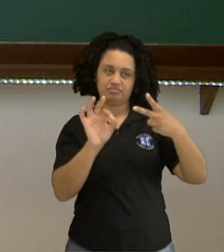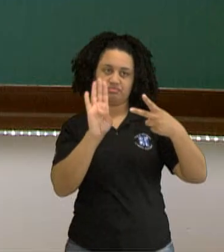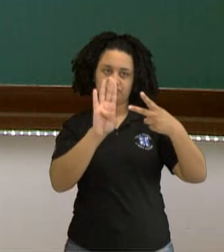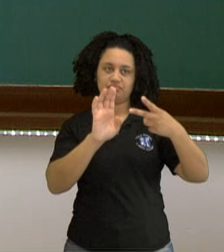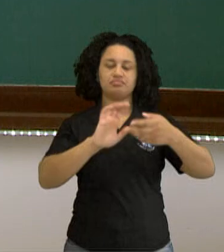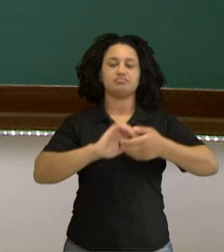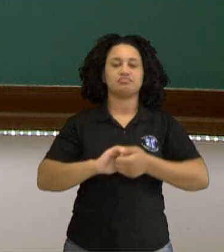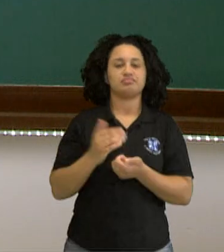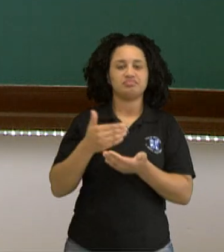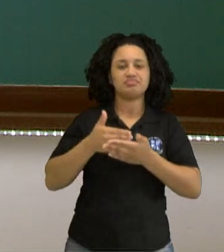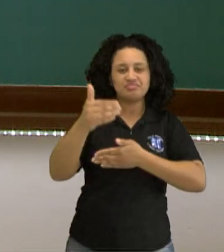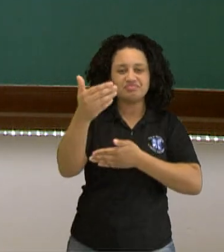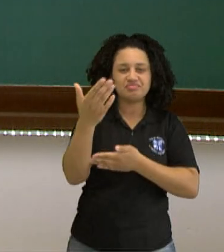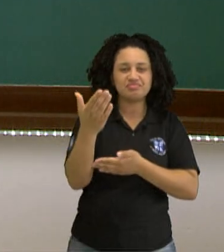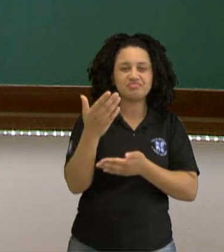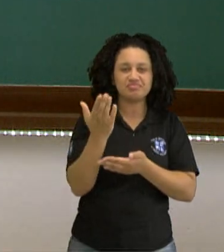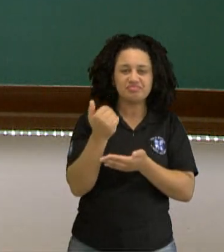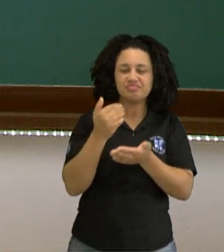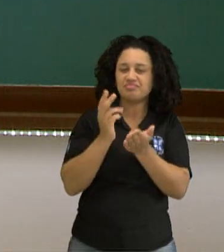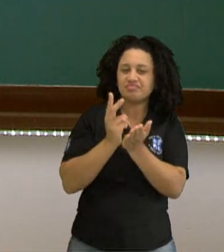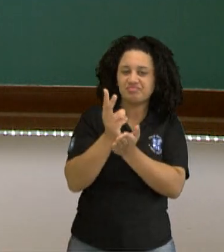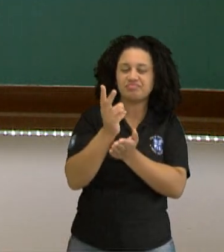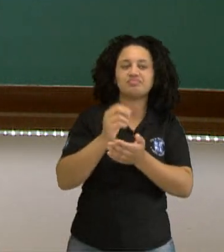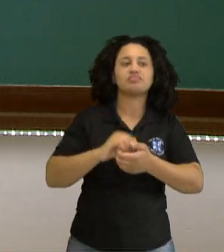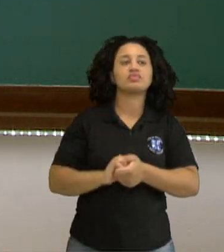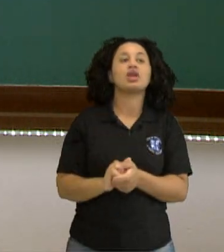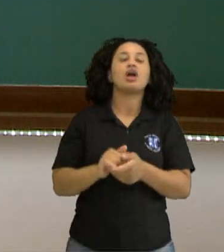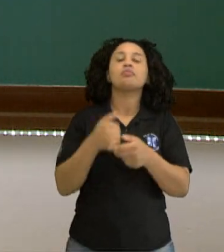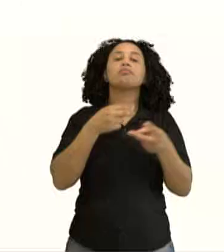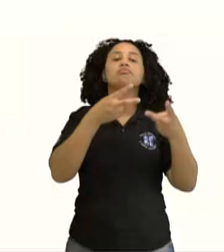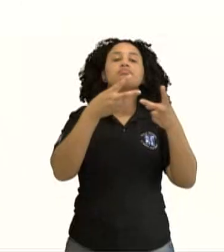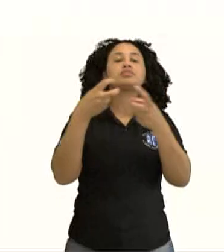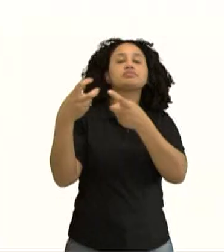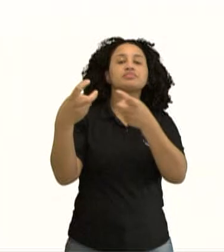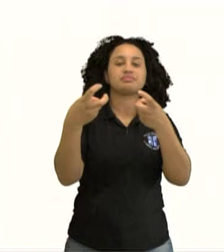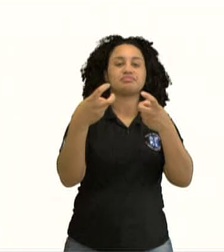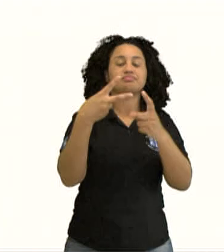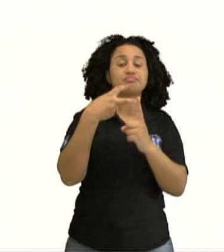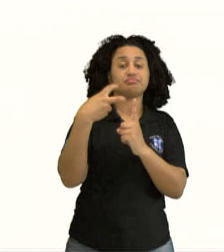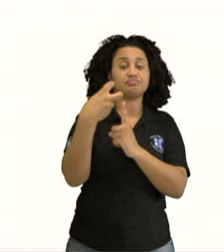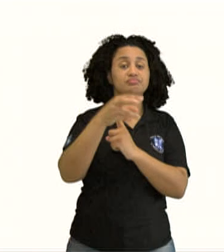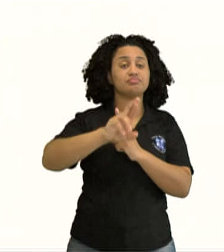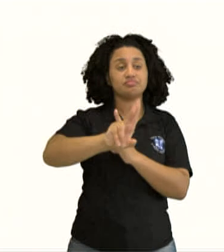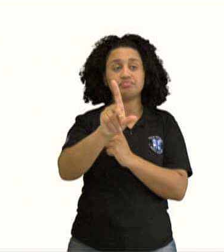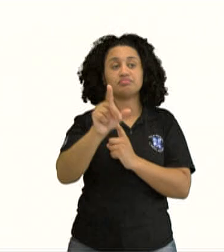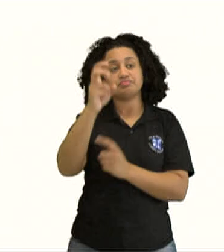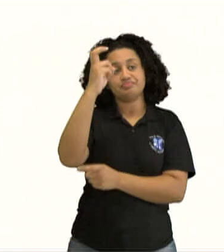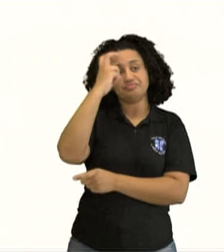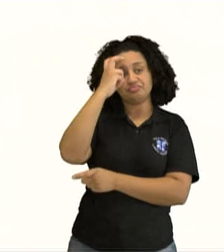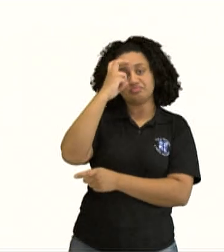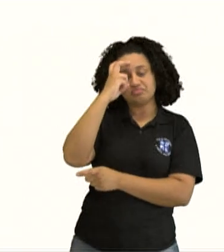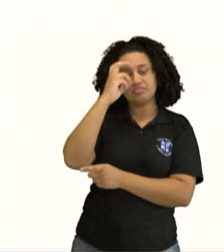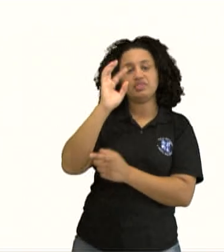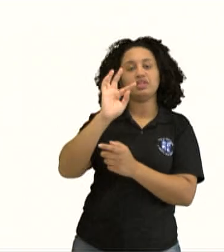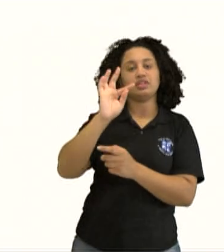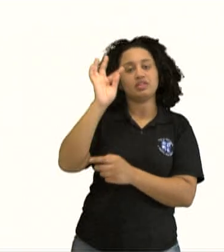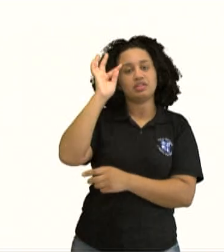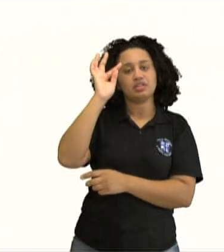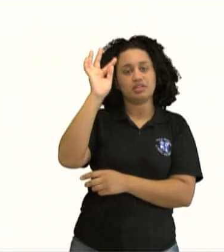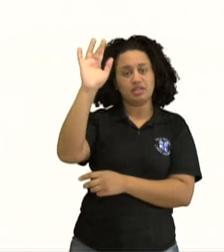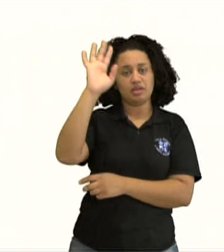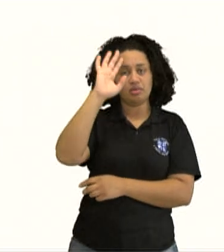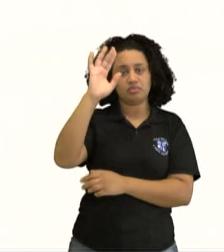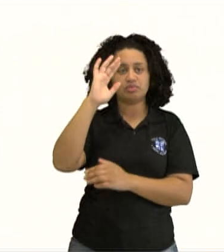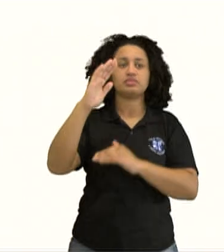comigo? Um novo olhar sobre a cultura. As teorias evolucionistas foram criticadas